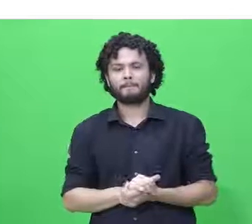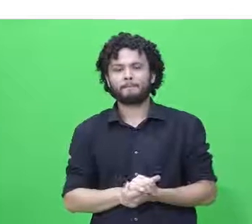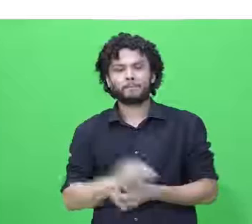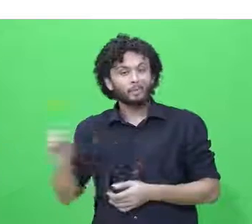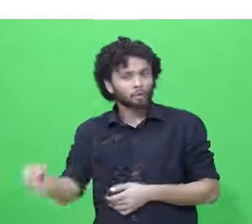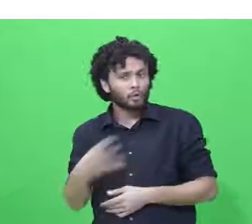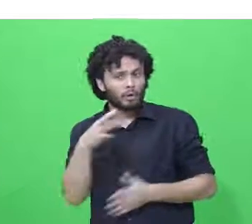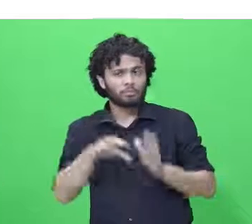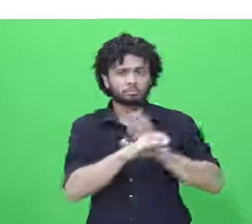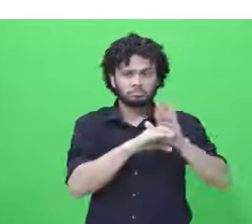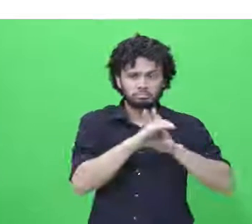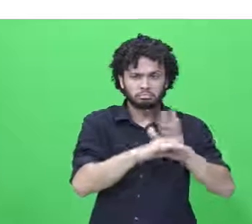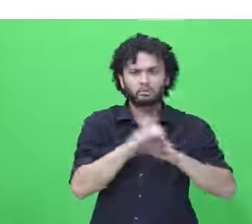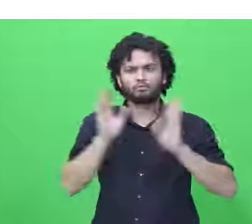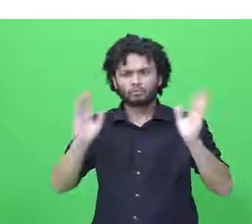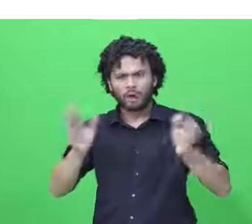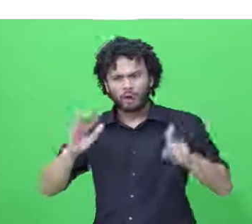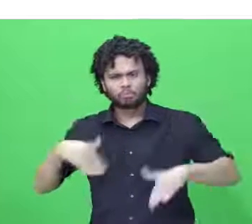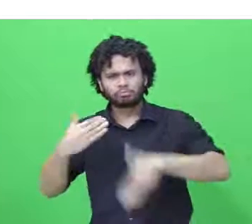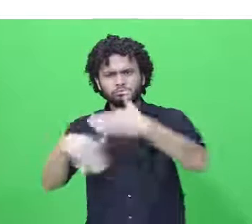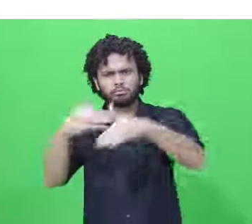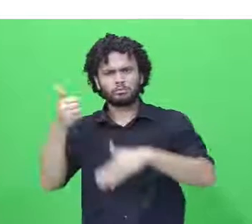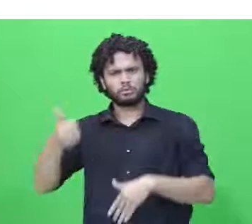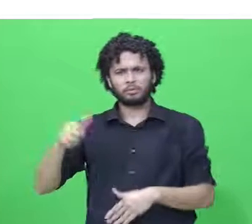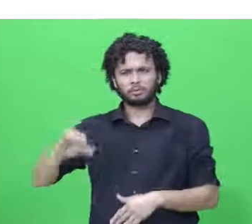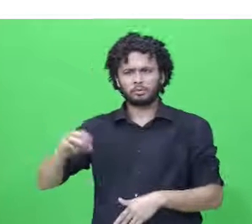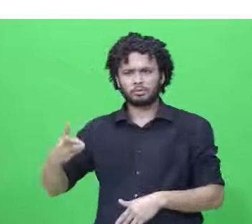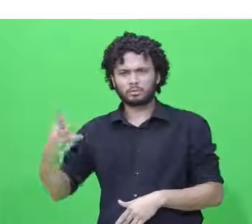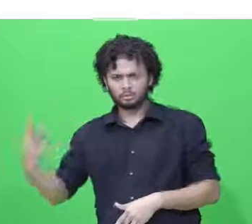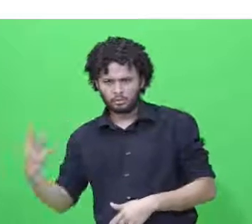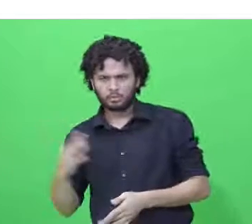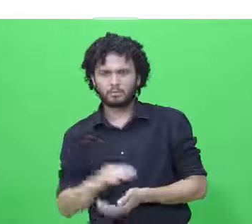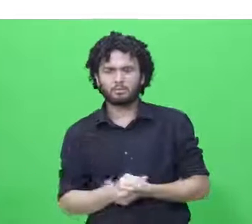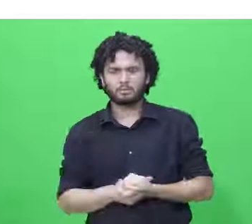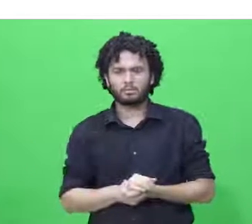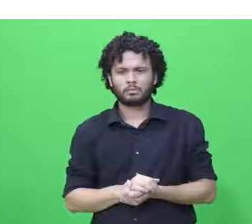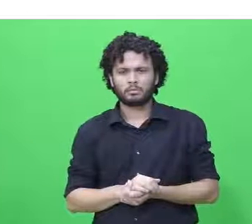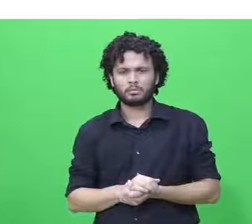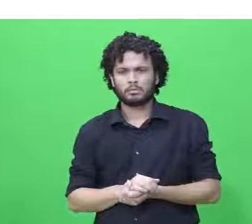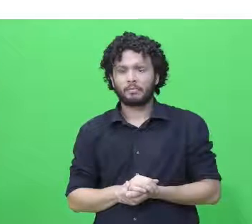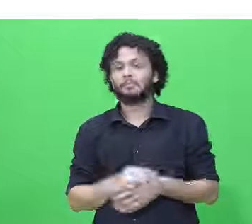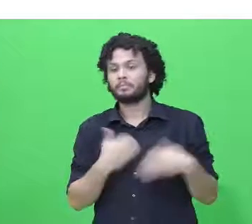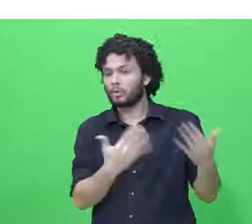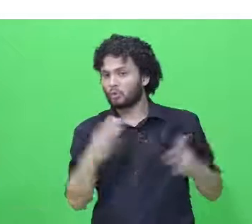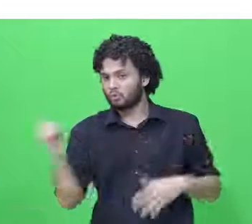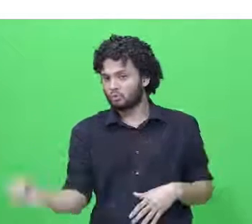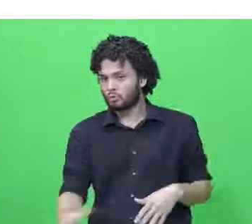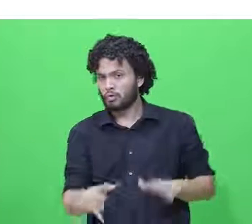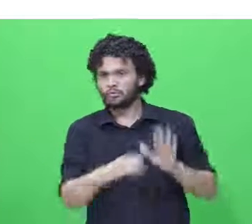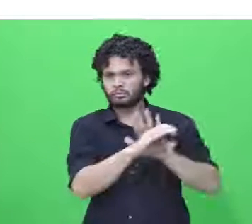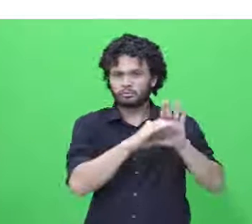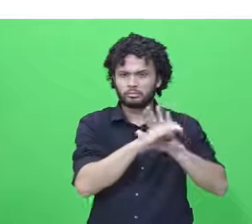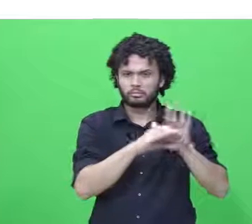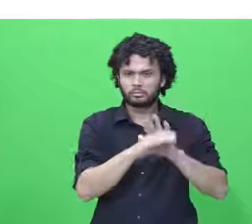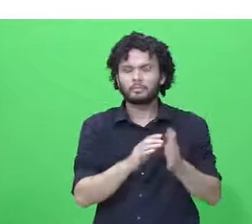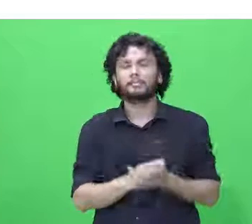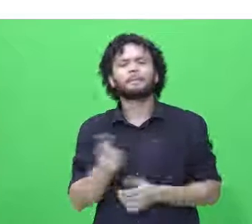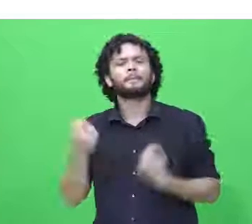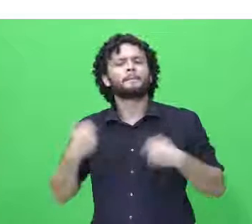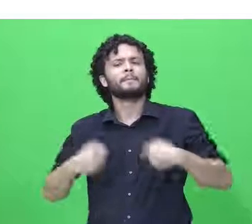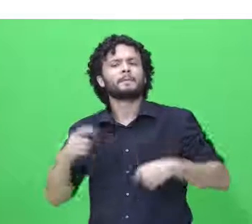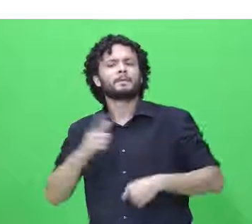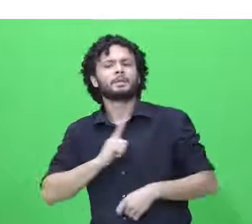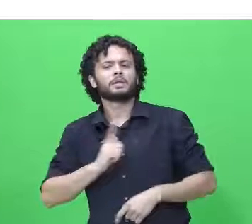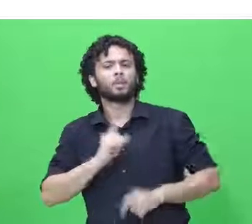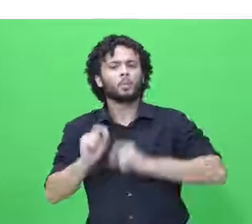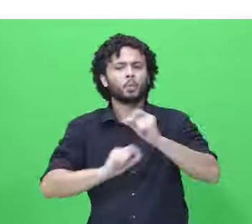nova Constituição, então, ela vai ser promulgada em 1934. Essa nova Constituição, então, o que vai ter? Manteve